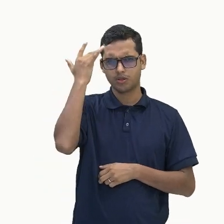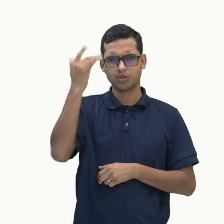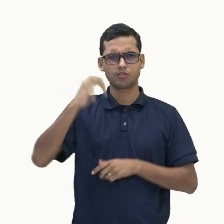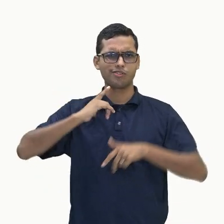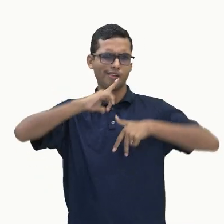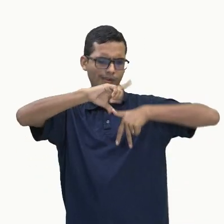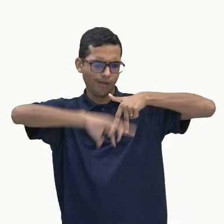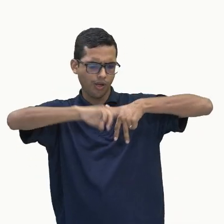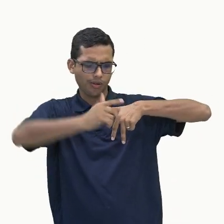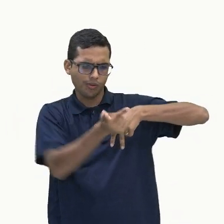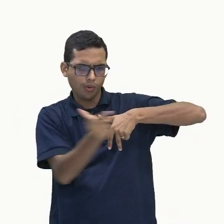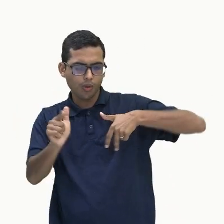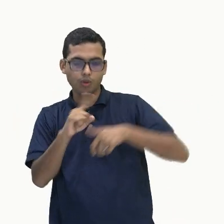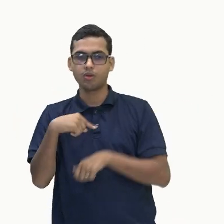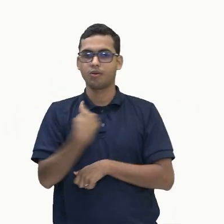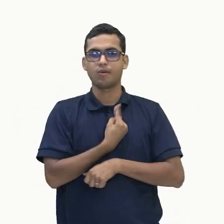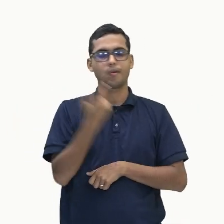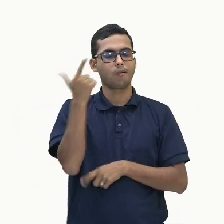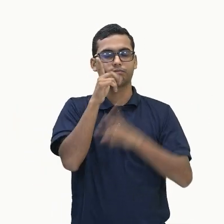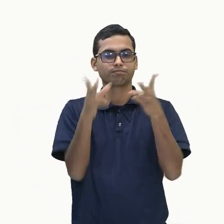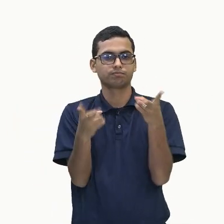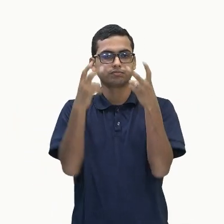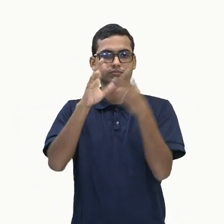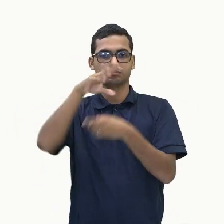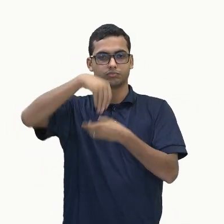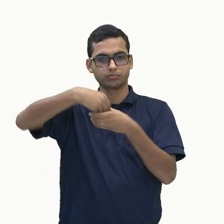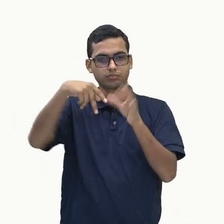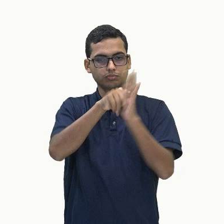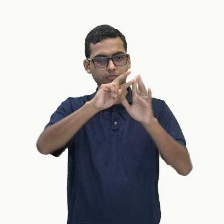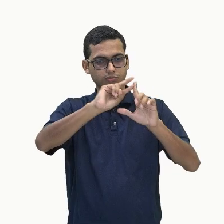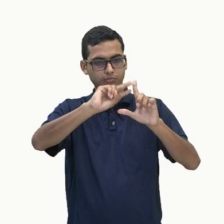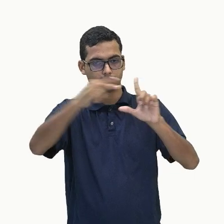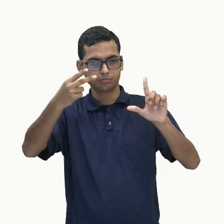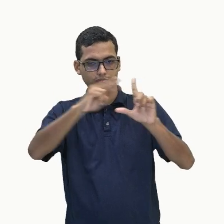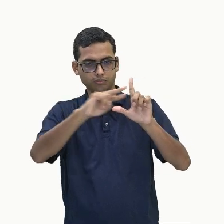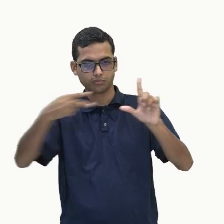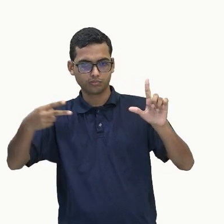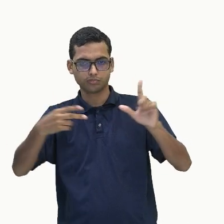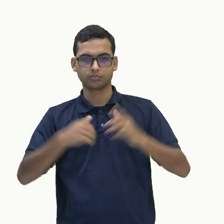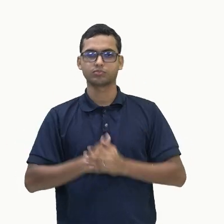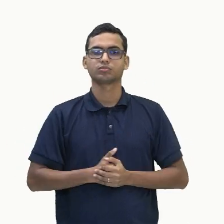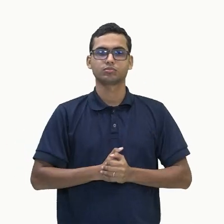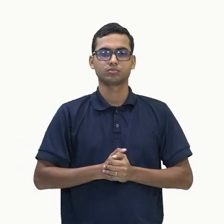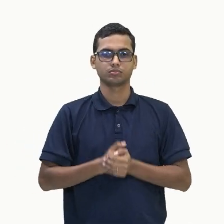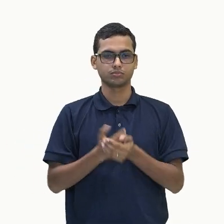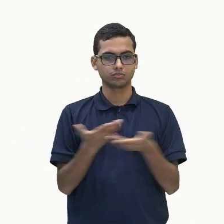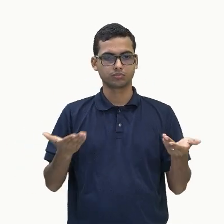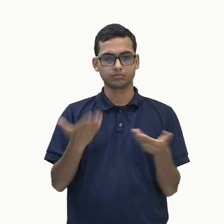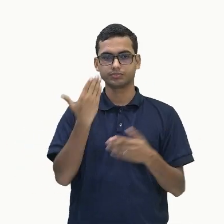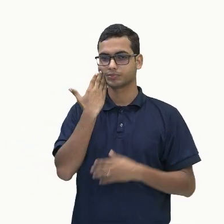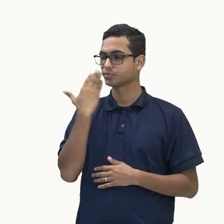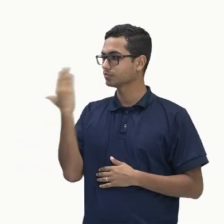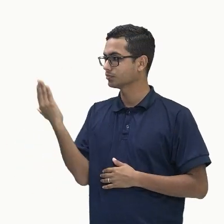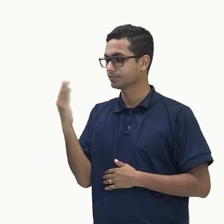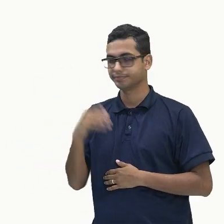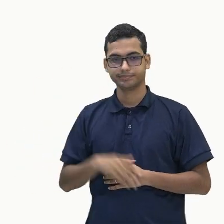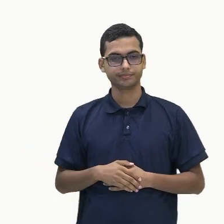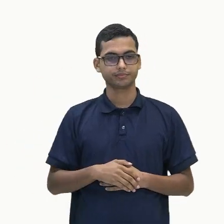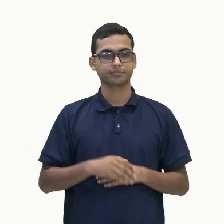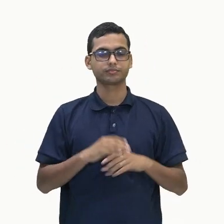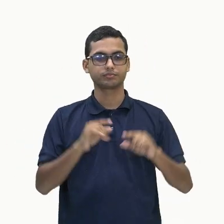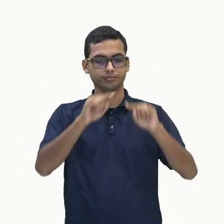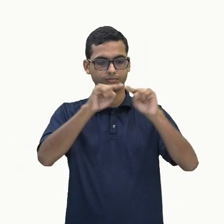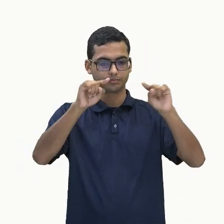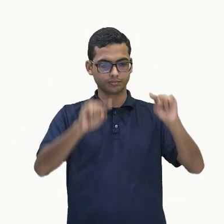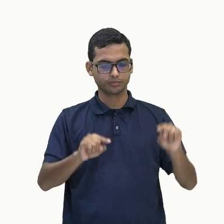Na verdade, a gente só não identifica ele dentro do heredograma. Mas aqui embaixo nós temos o símbolo do sexo